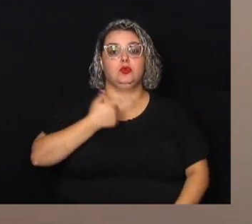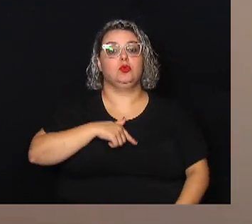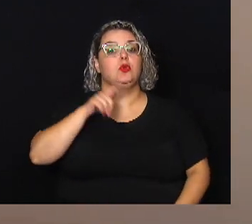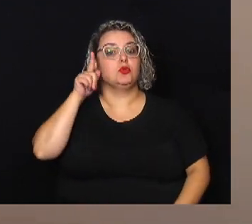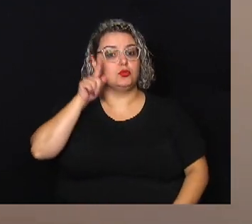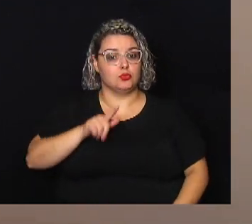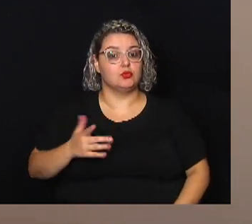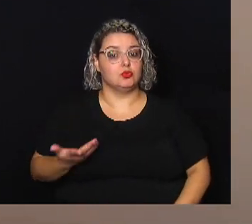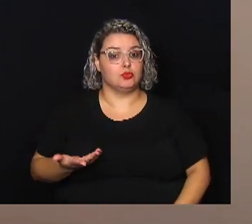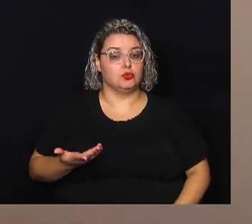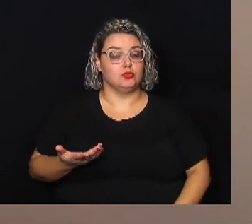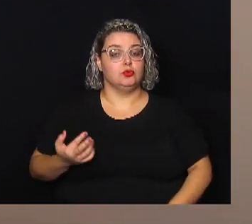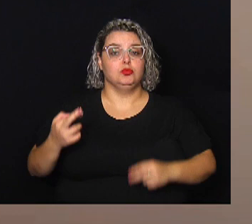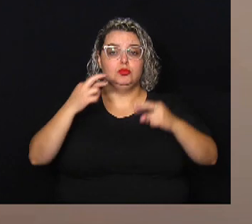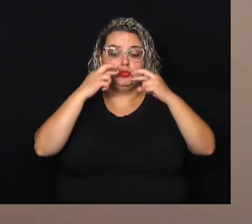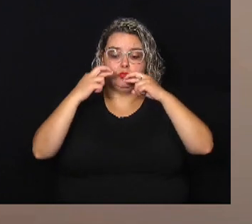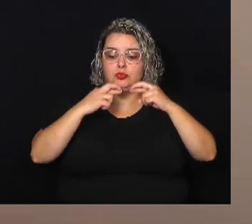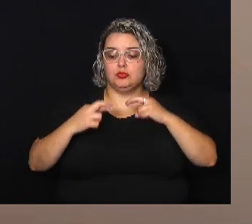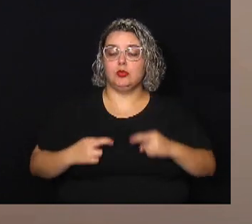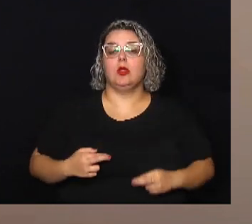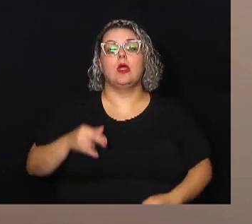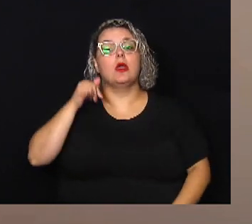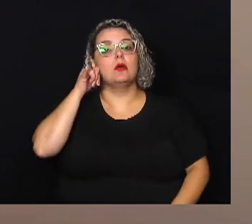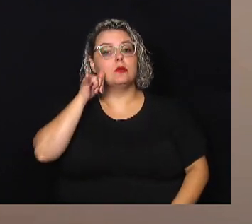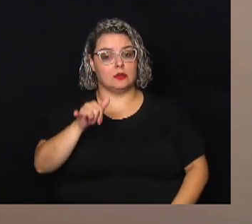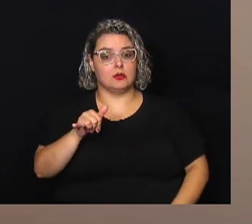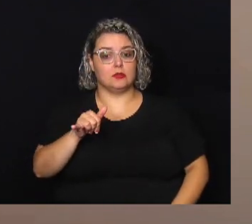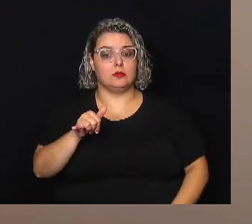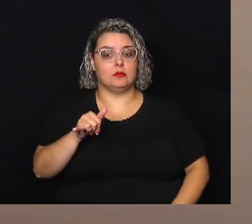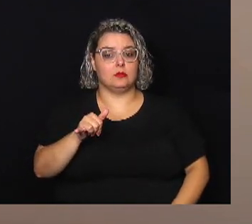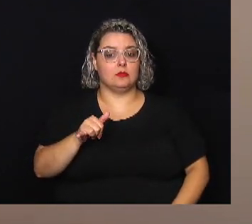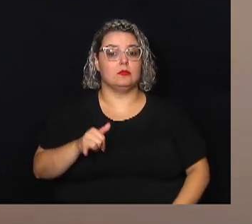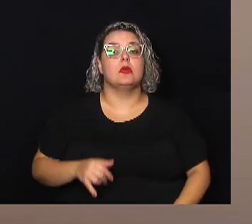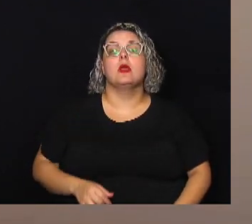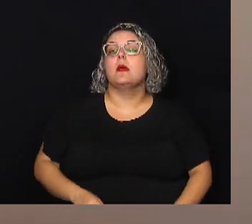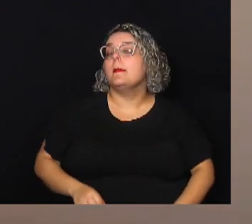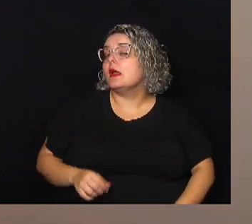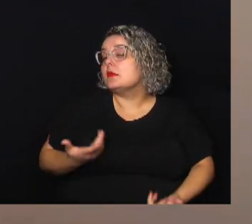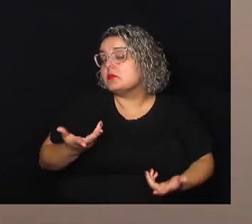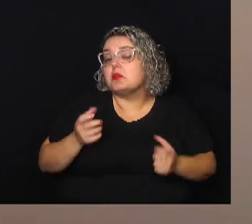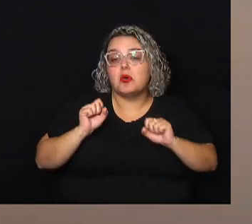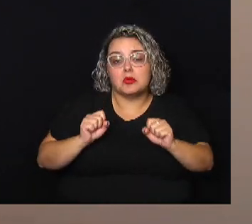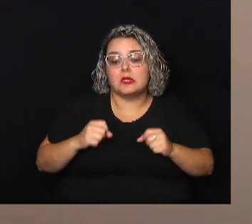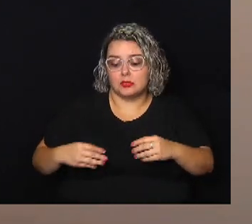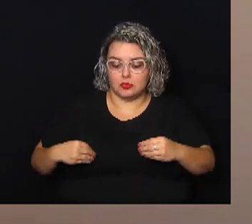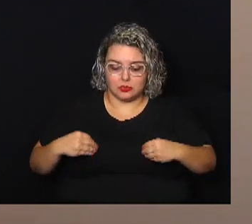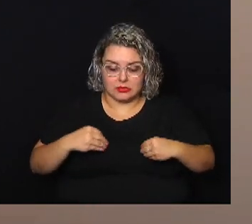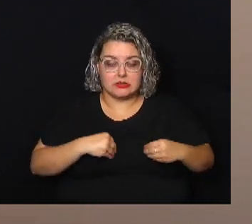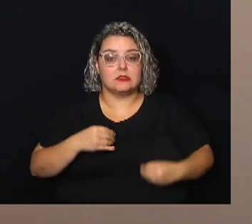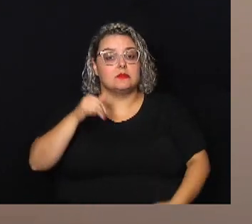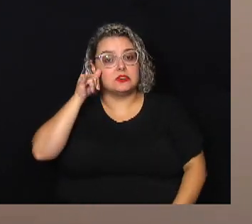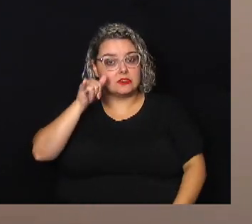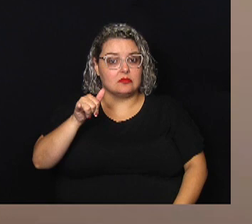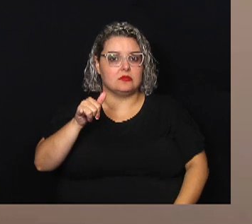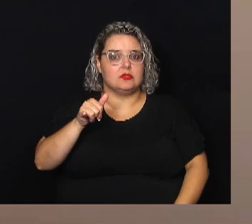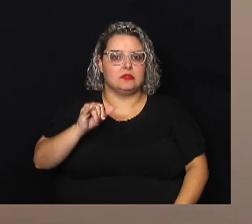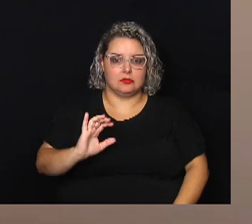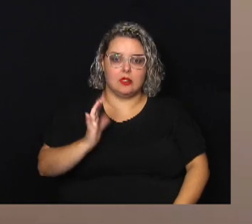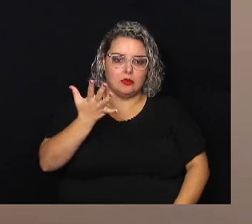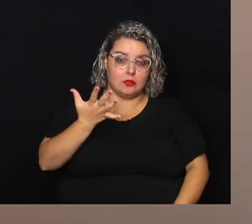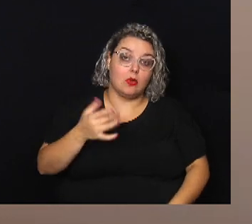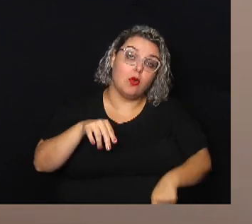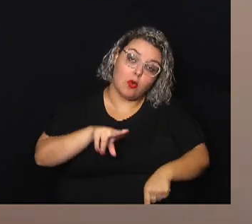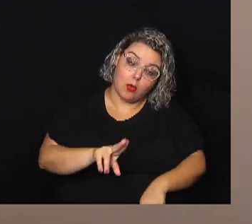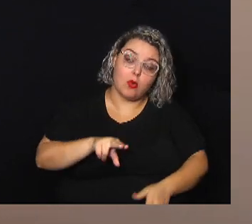conseguimos rastrear, prevenir, evitando que eles apareçam ou dando o diagnóstico mais